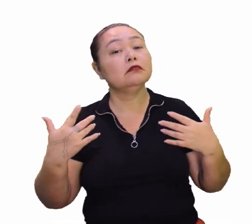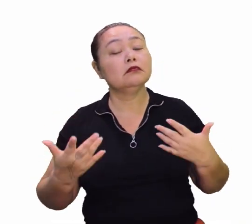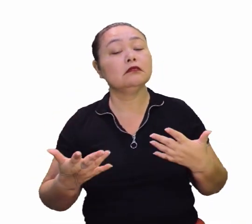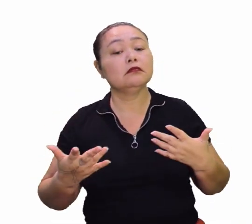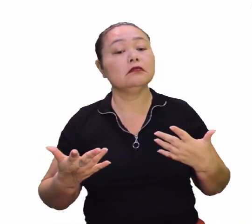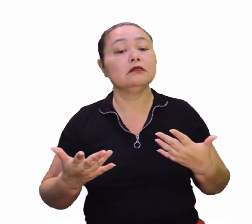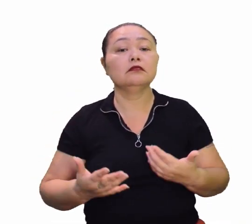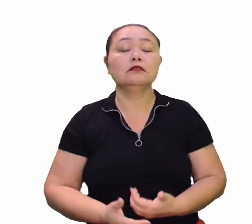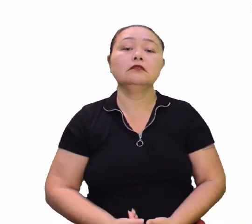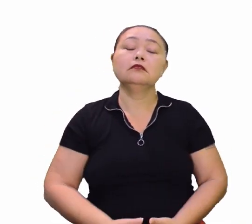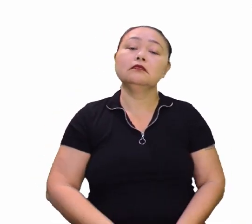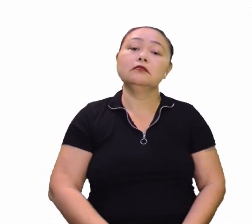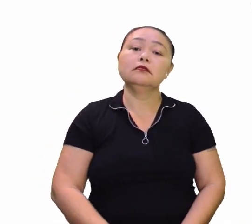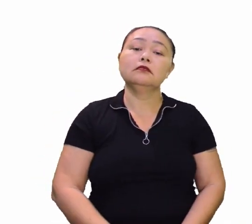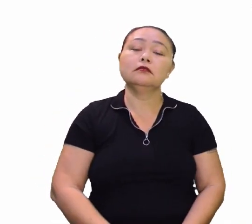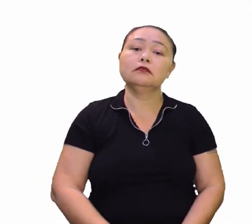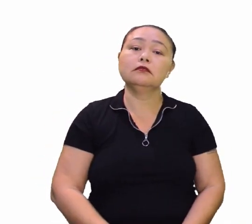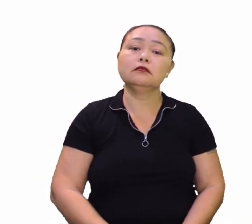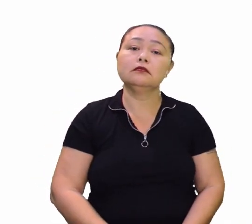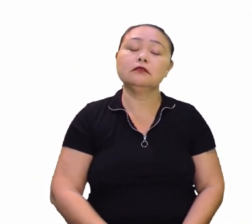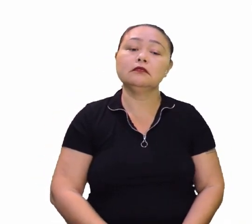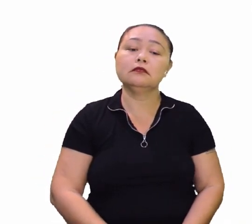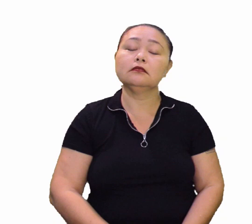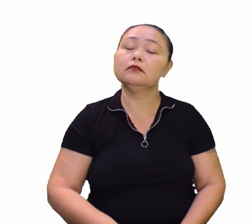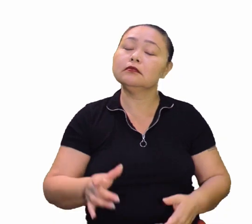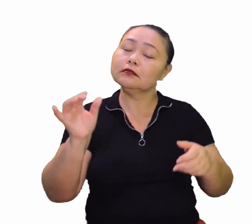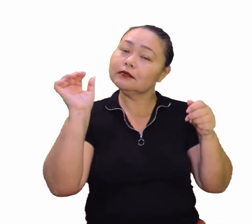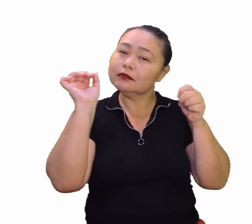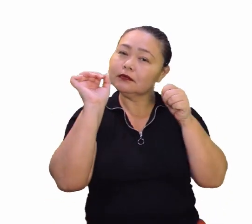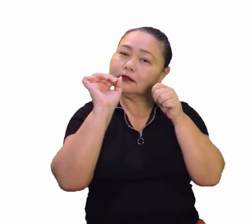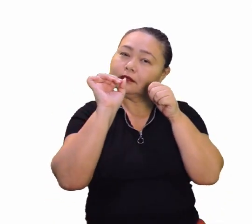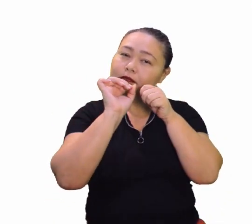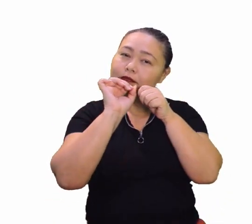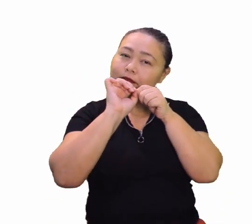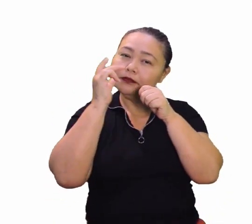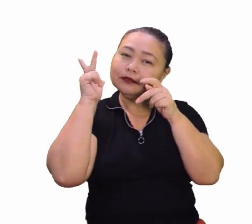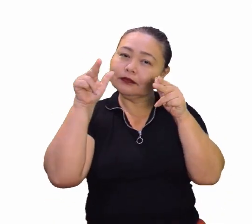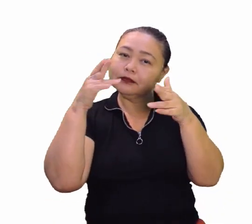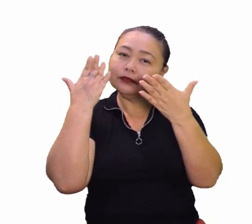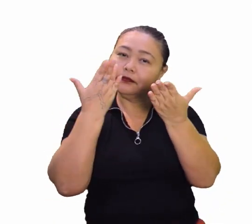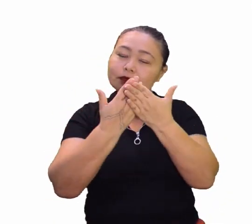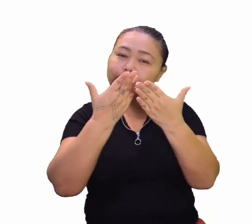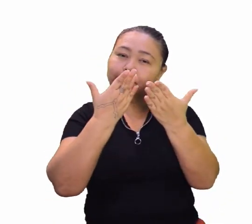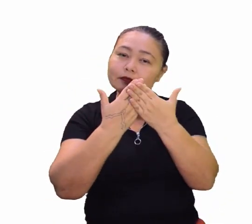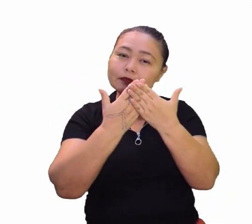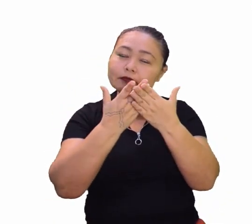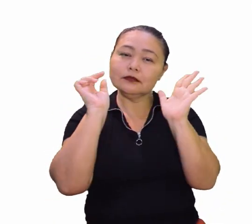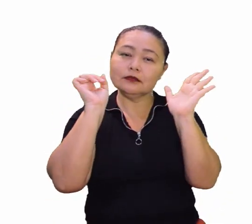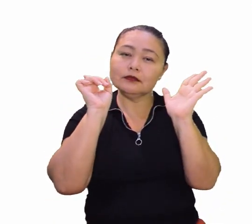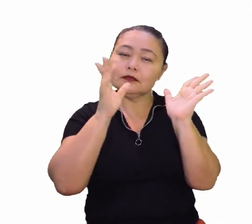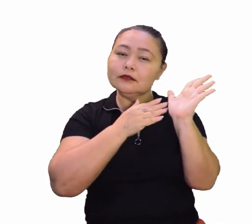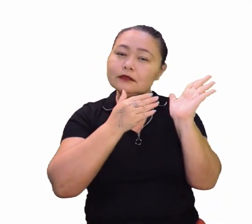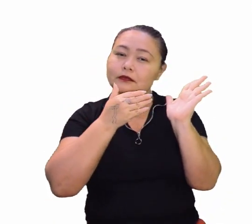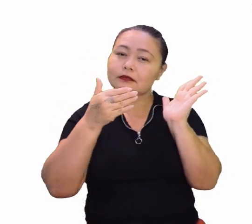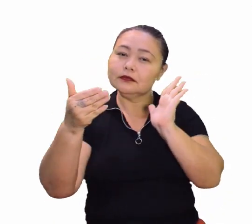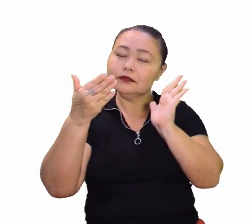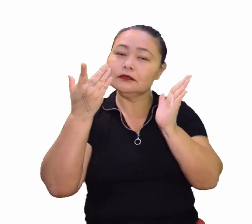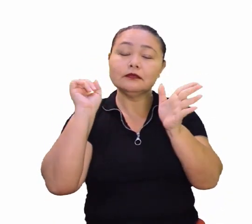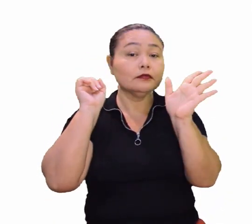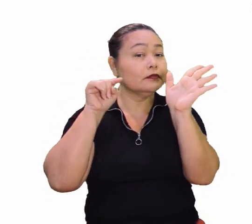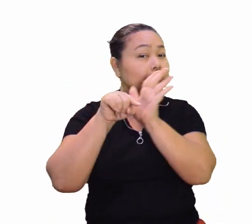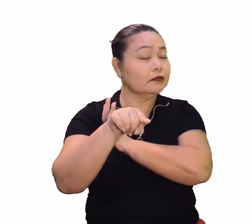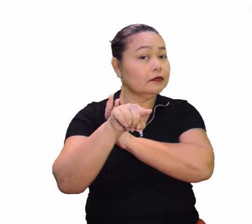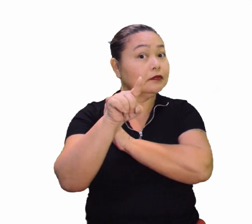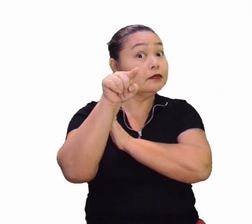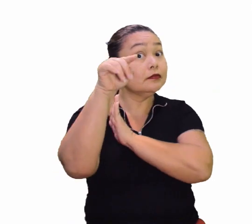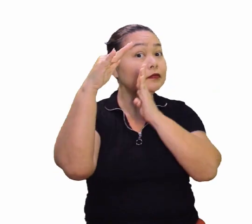Então, olha só, fazer igual como eu fiz a aula passada, ó. Eu iniciei a aula